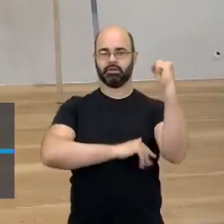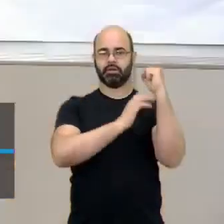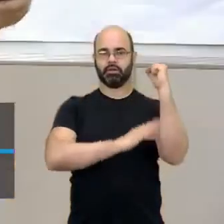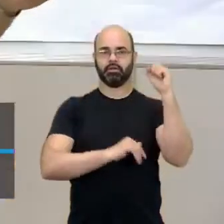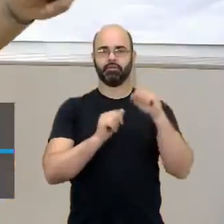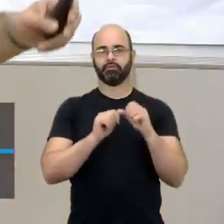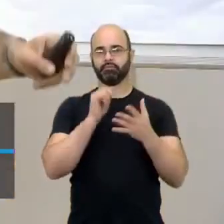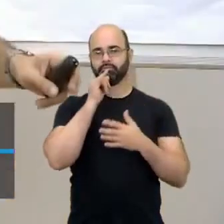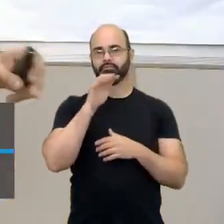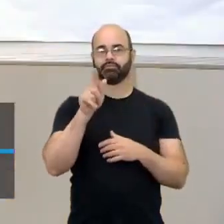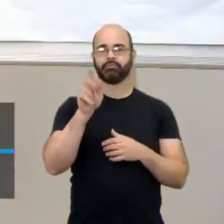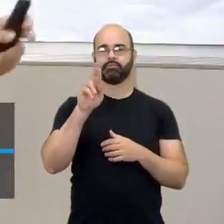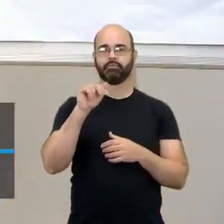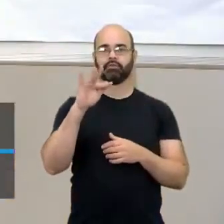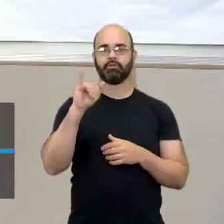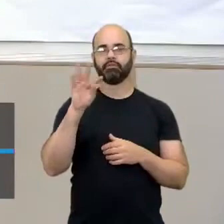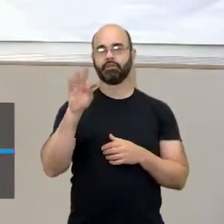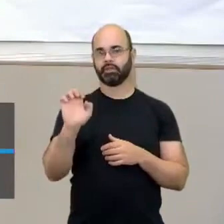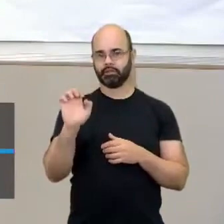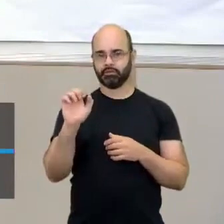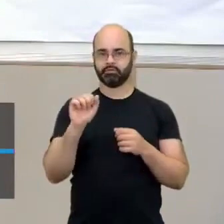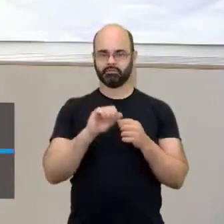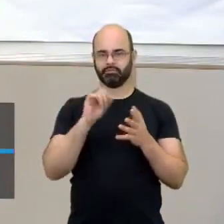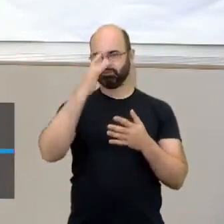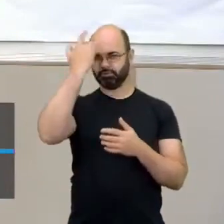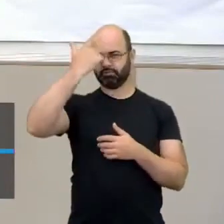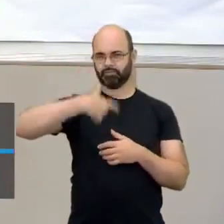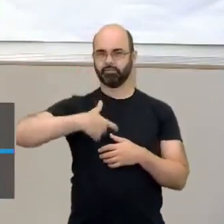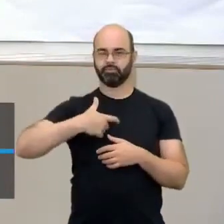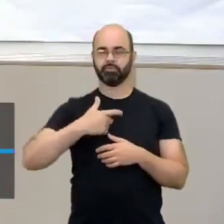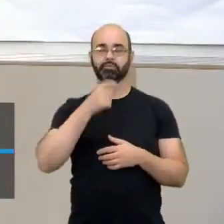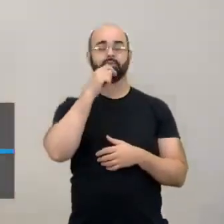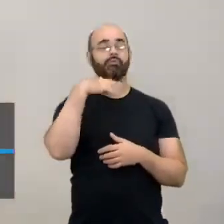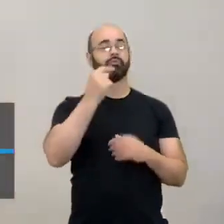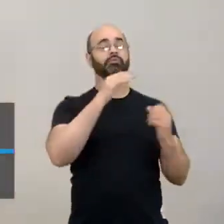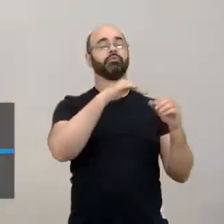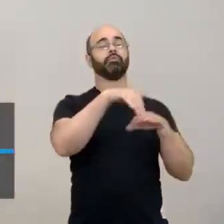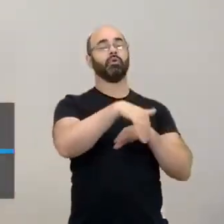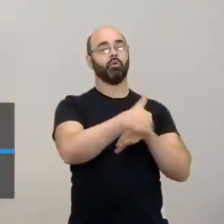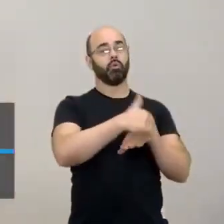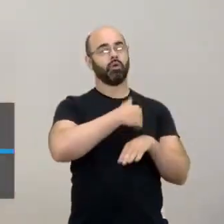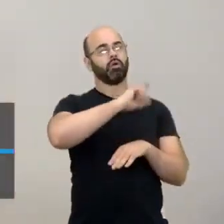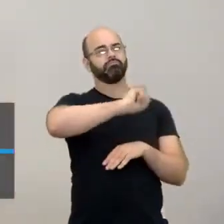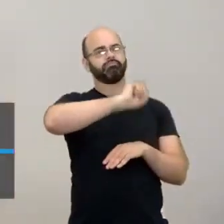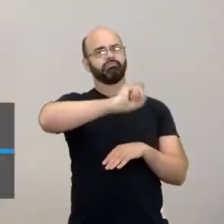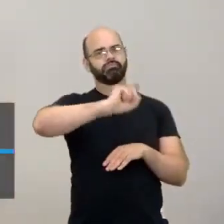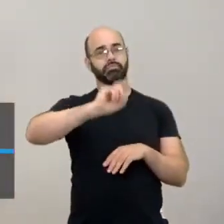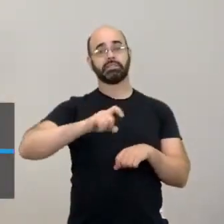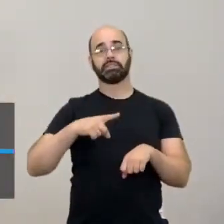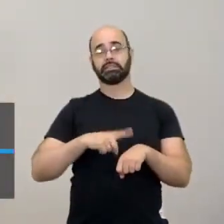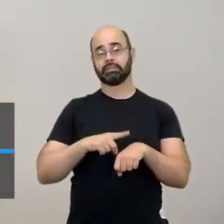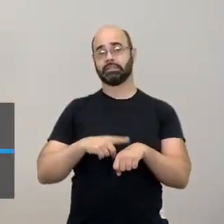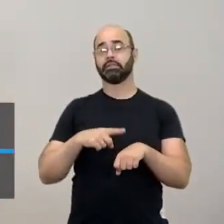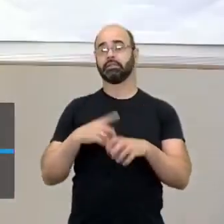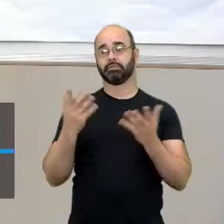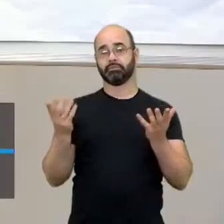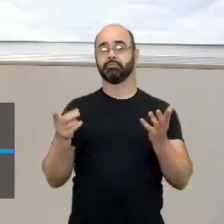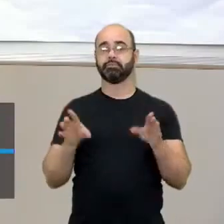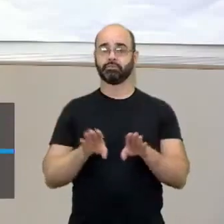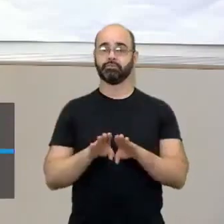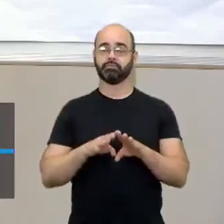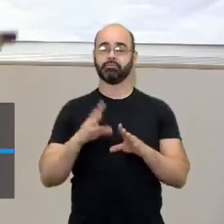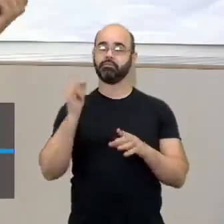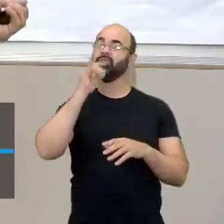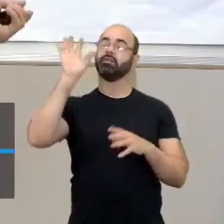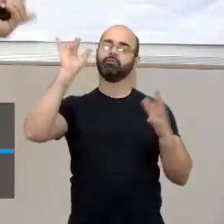grafite, ele tem a produção dele na hora que ele está lá na rua. Então o tempo, às vezes, é um fator assim, importante. Agora no